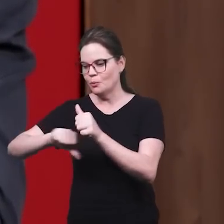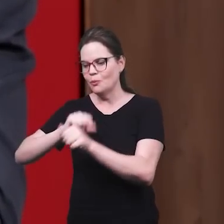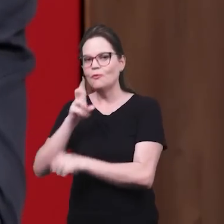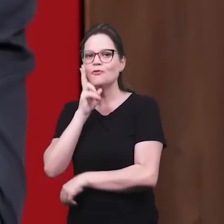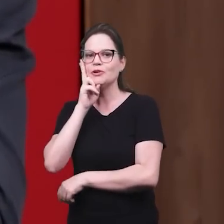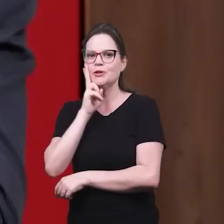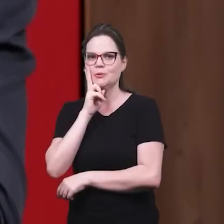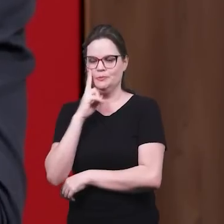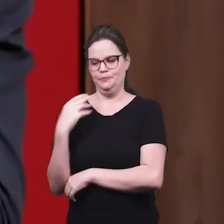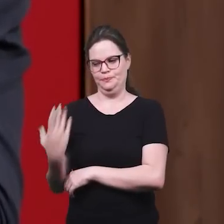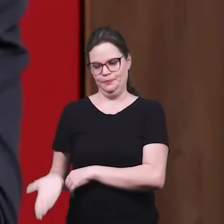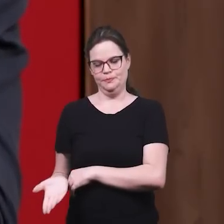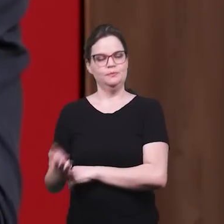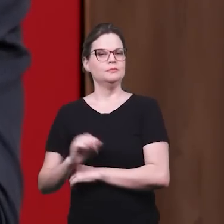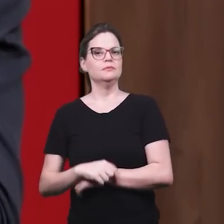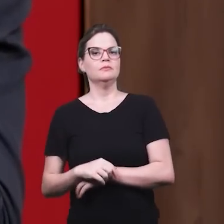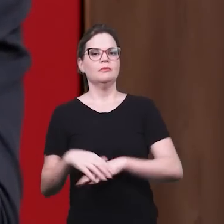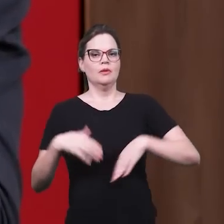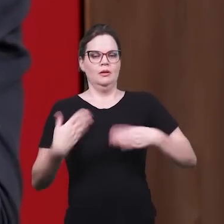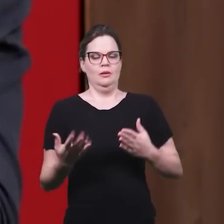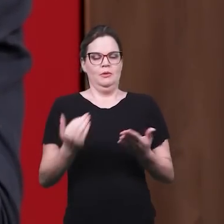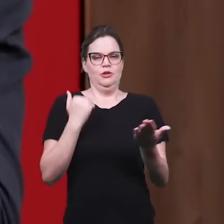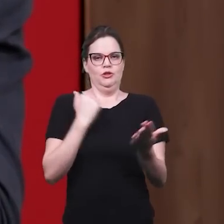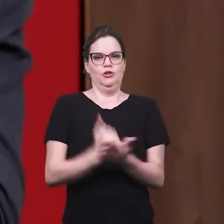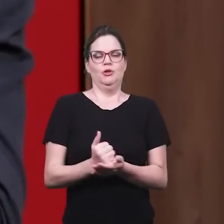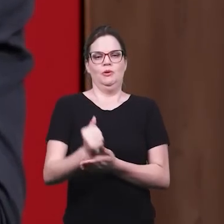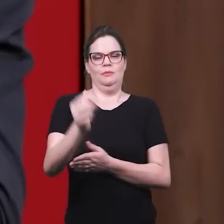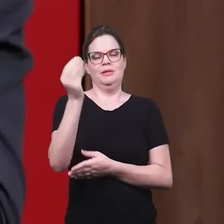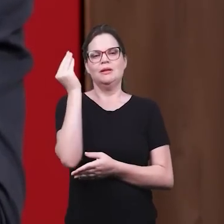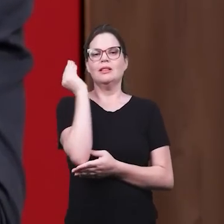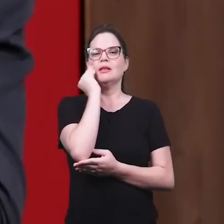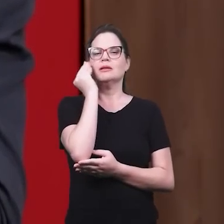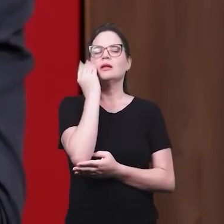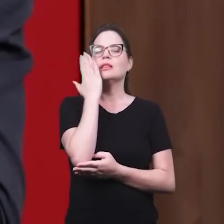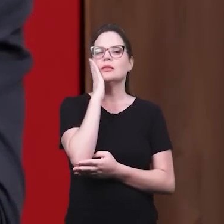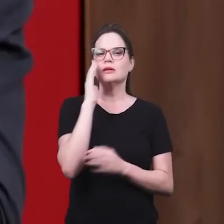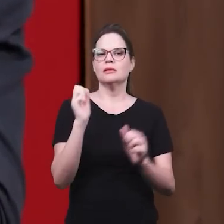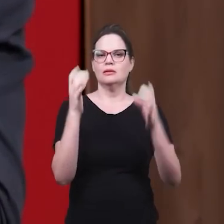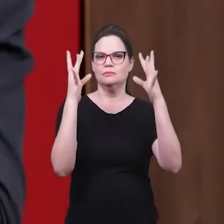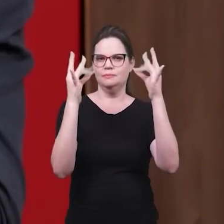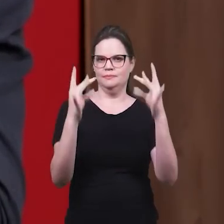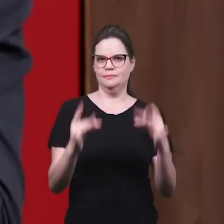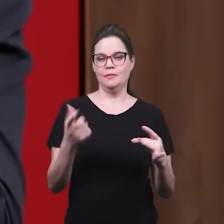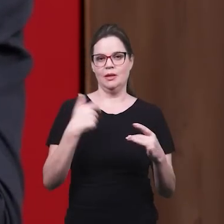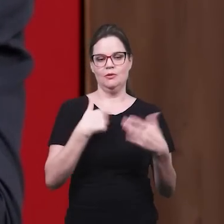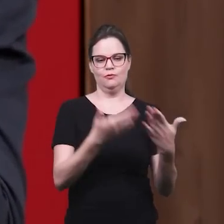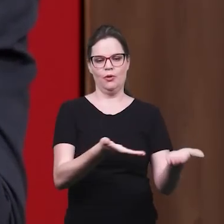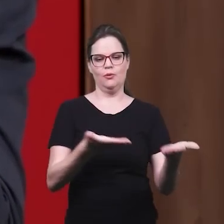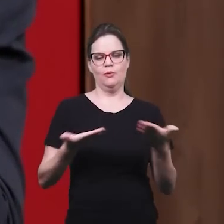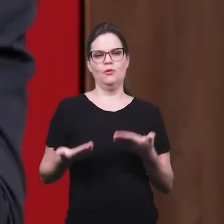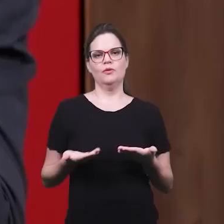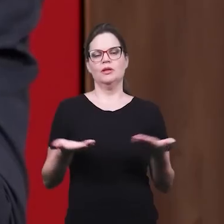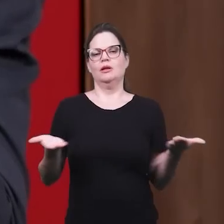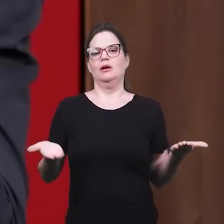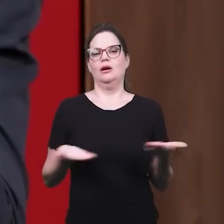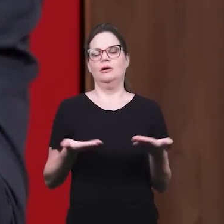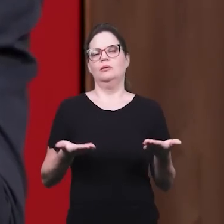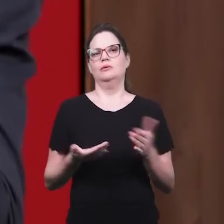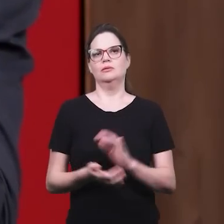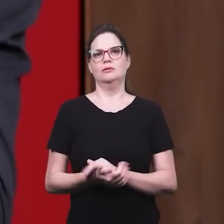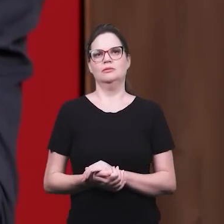E para a gente poder entrar nessa parte específica, eu gostaria de convidar aqui a participar conosco, vai ser